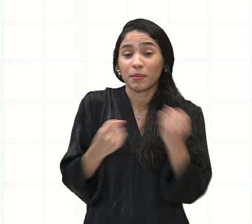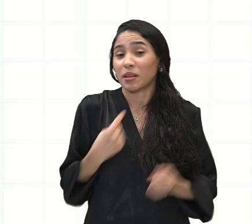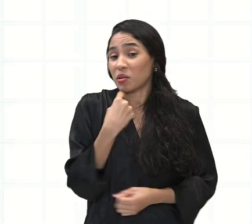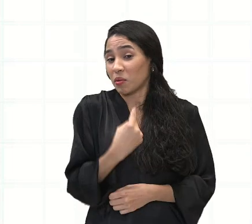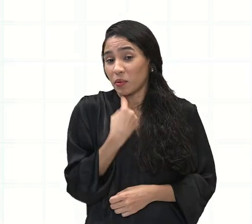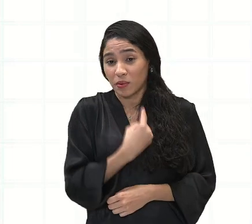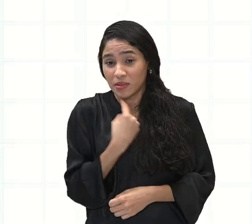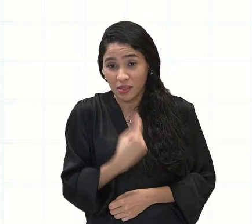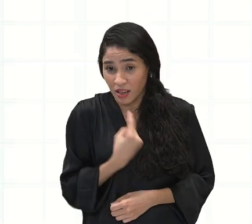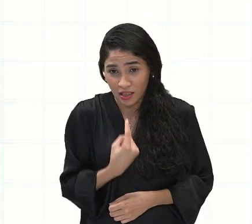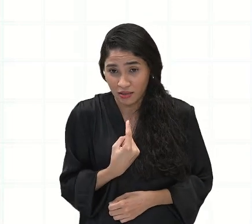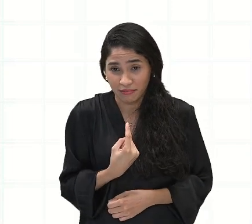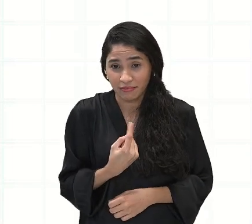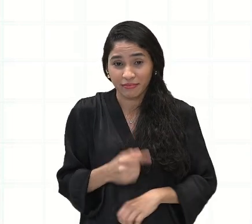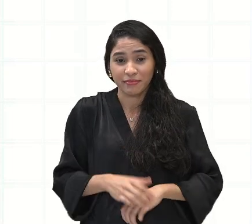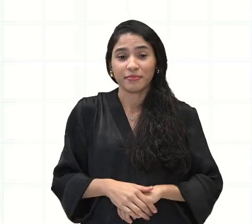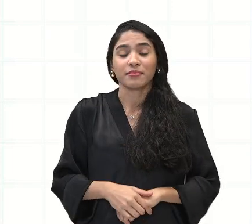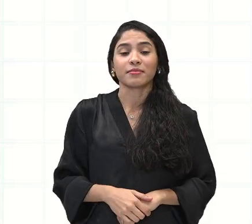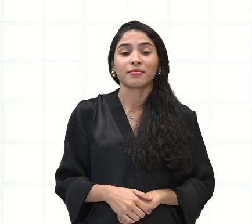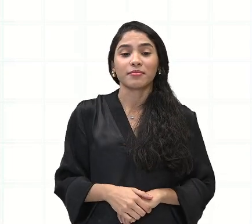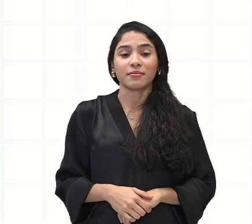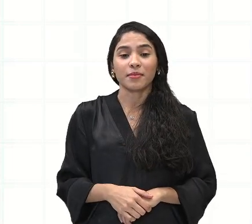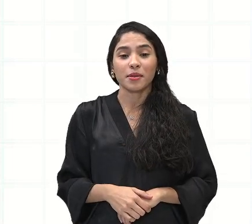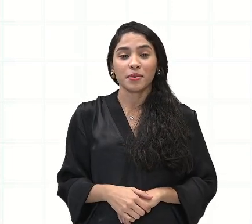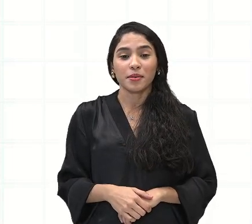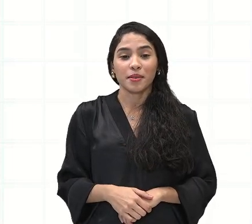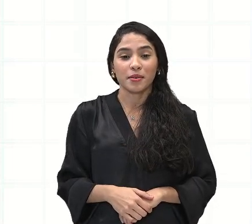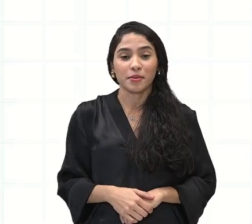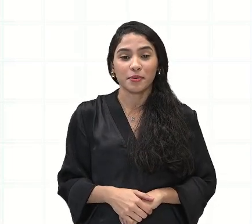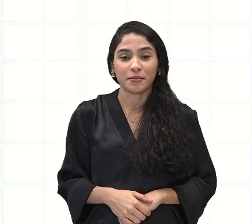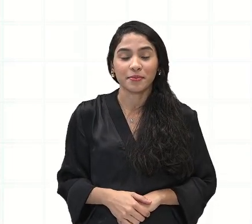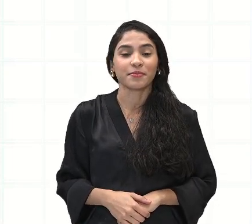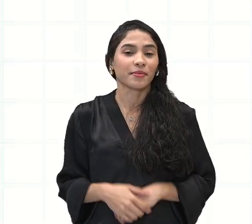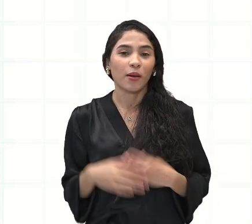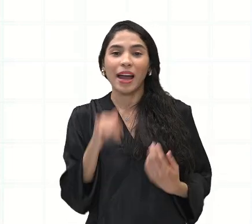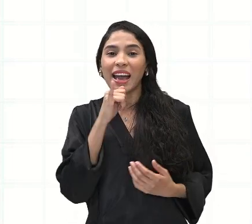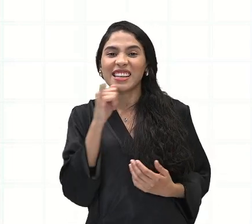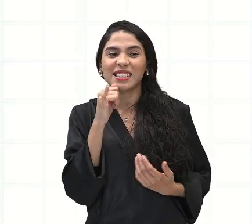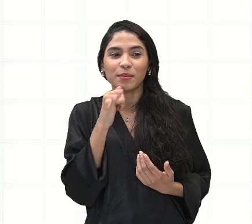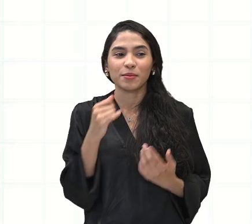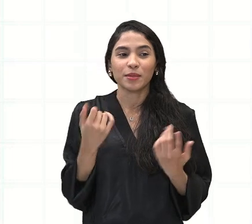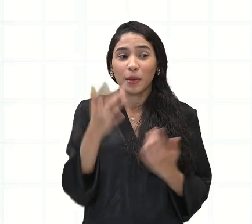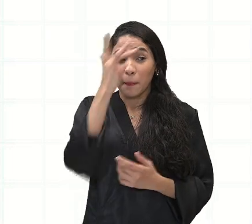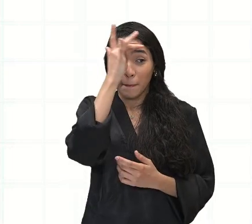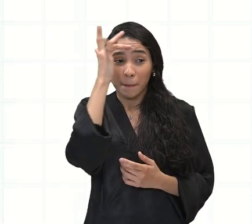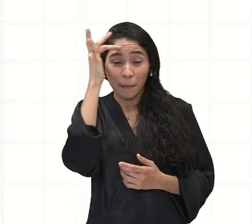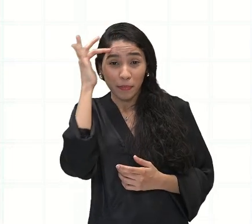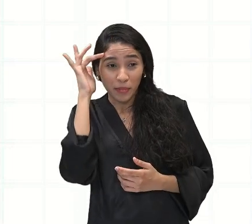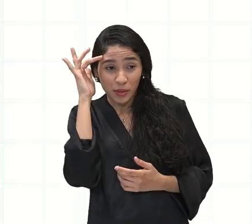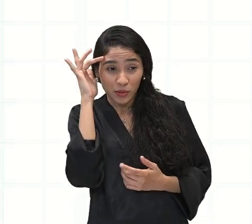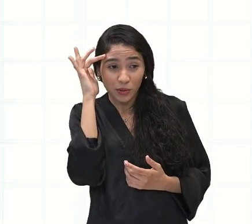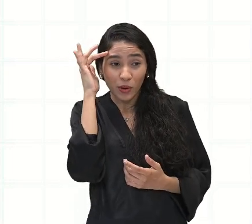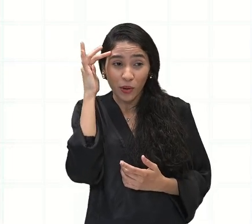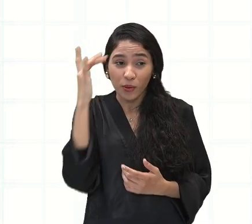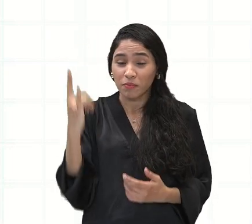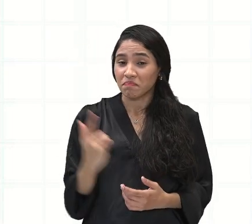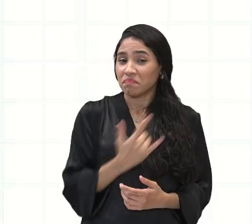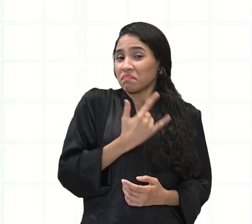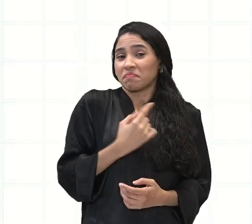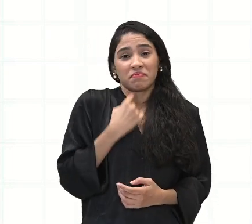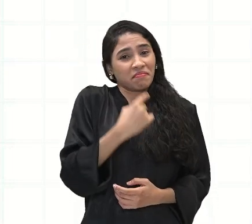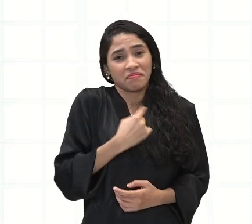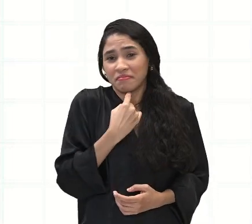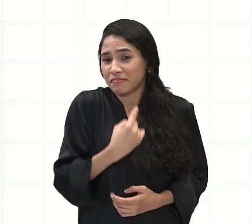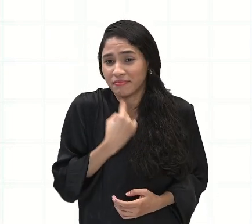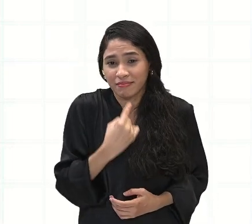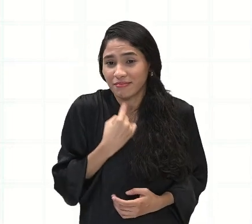cupido, né, que é aquele ser que faz com que as pessoas se apaixonem na mitologia, quando a seta toca, ela se quebra